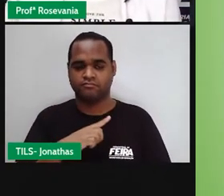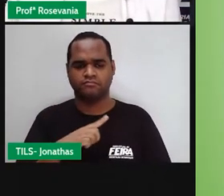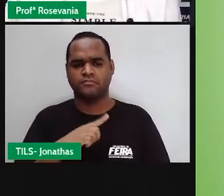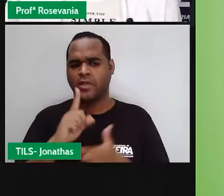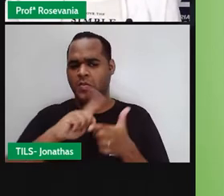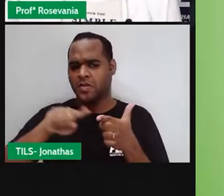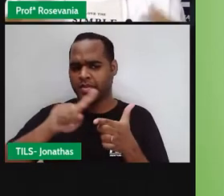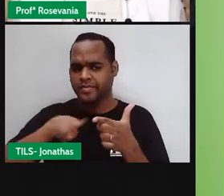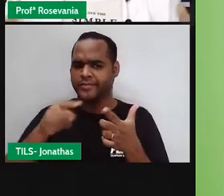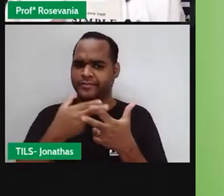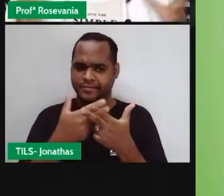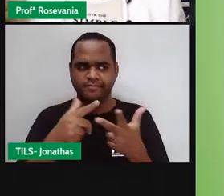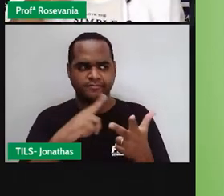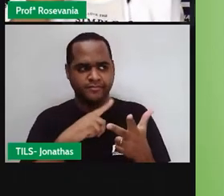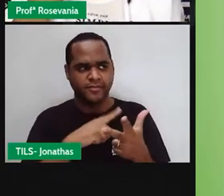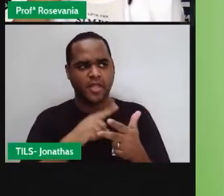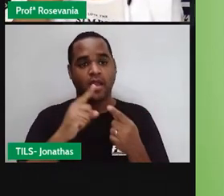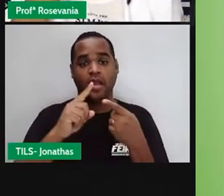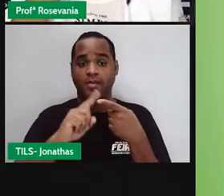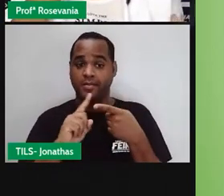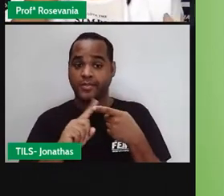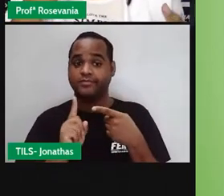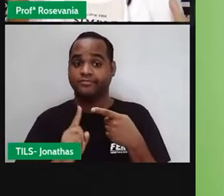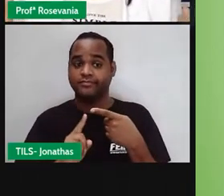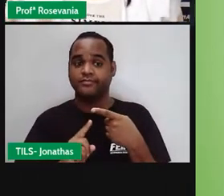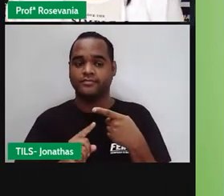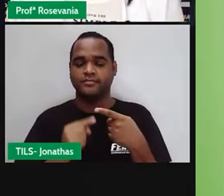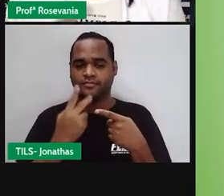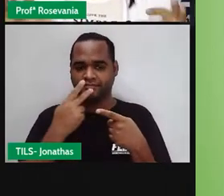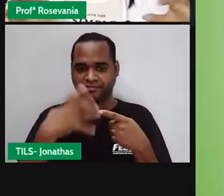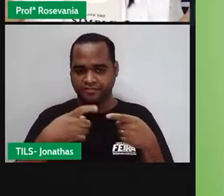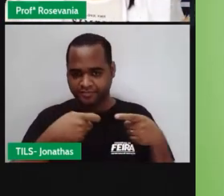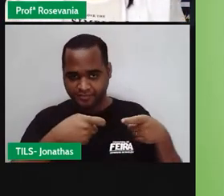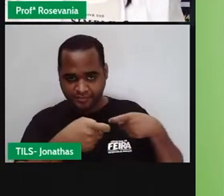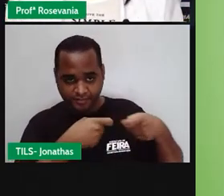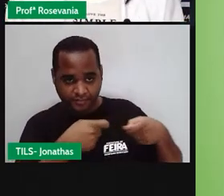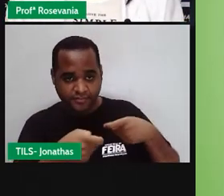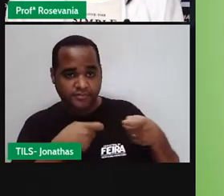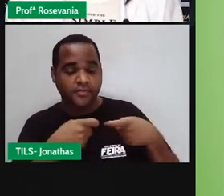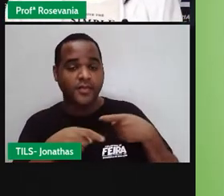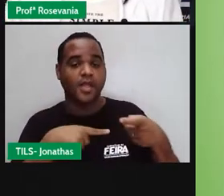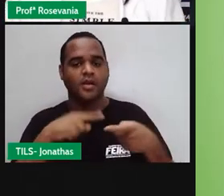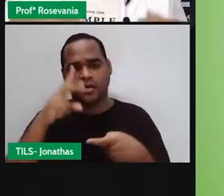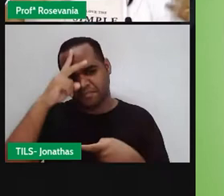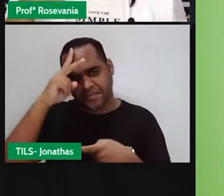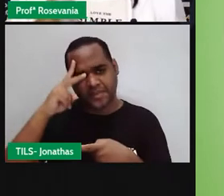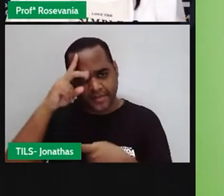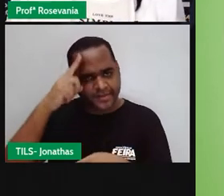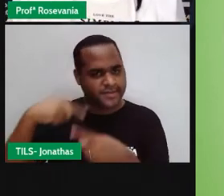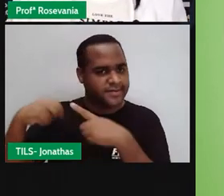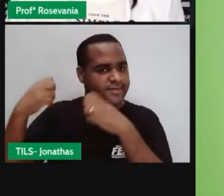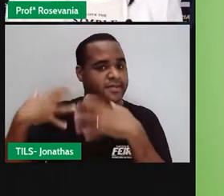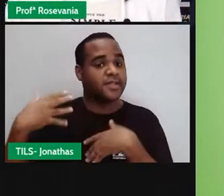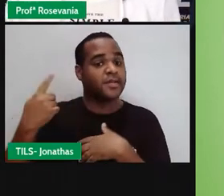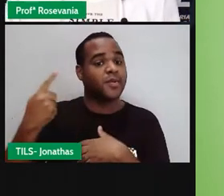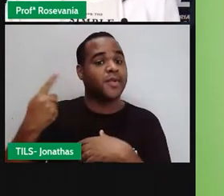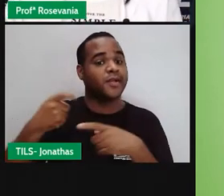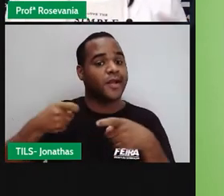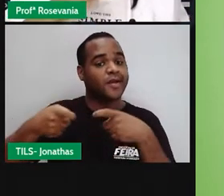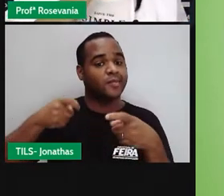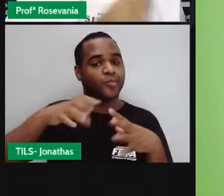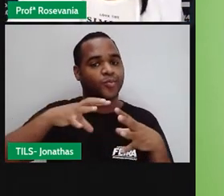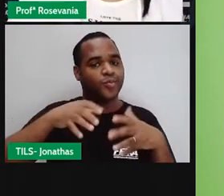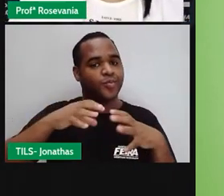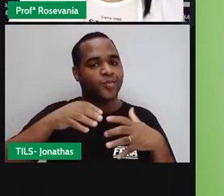problema, né? Primeiro, né, a gente deve chamar a atenção, né, das guerras para a gente entender esse momento histórico. Tá passando pela Primeira Guerra